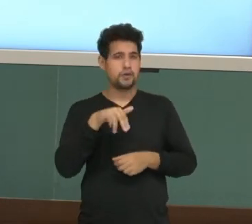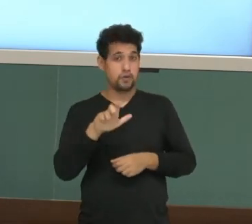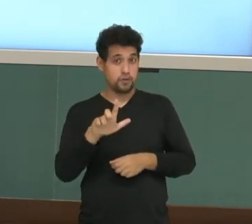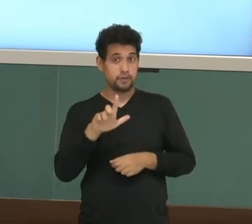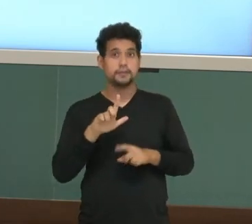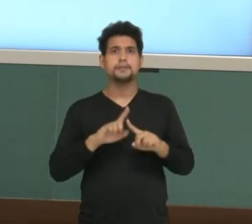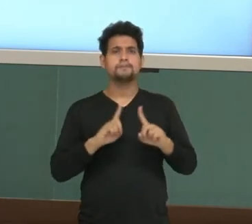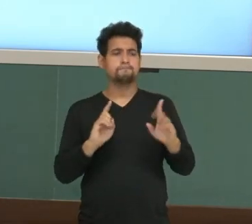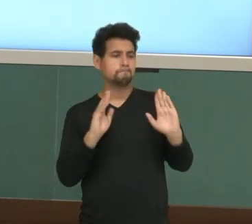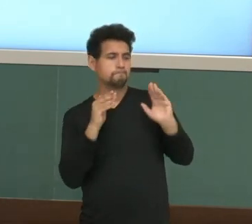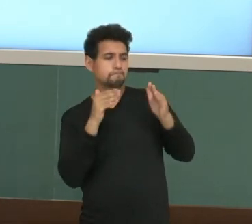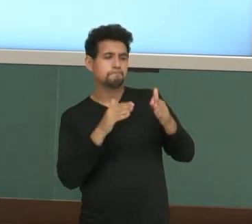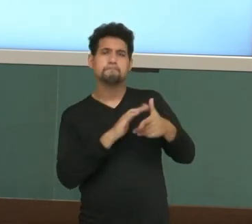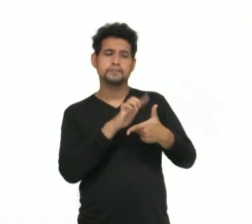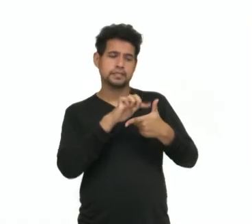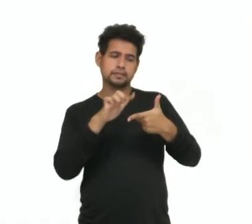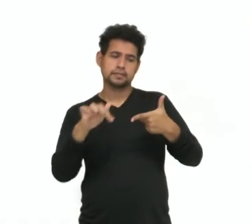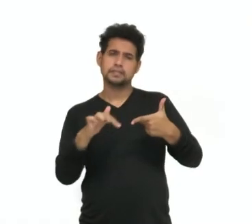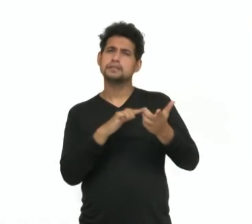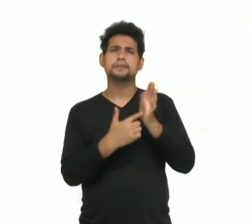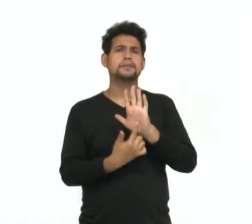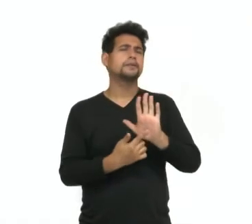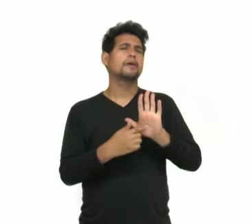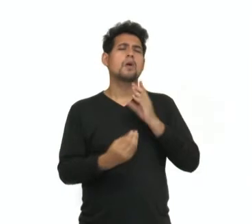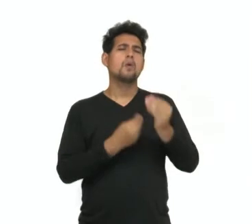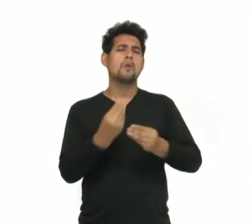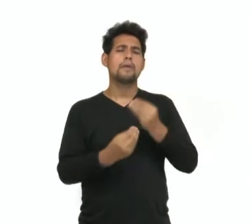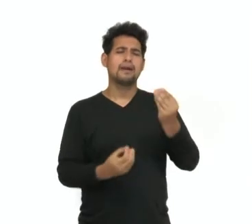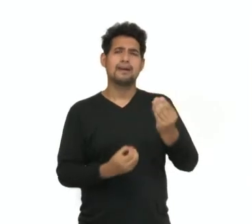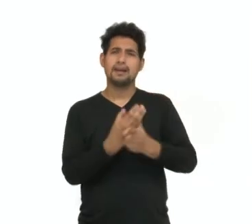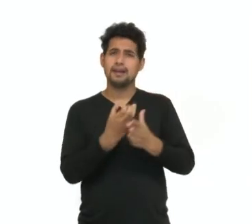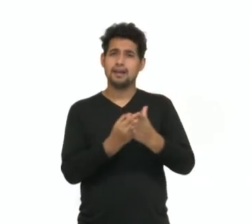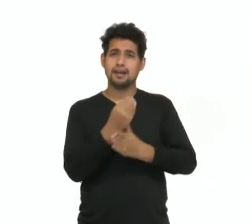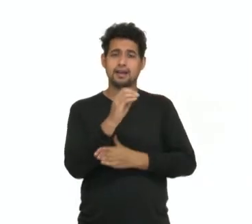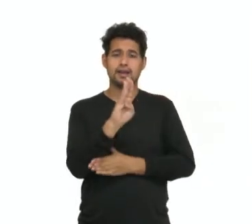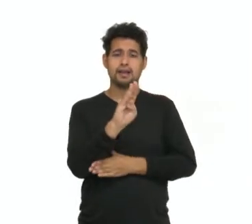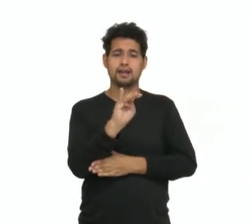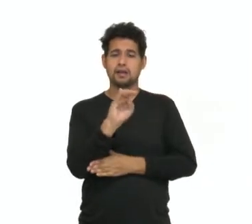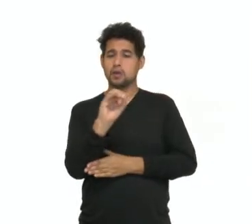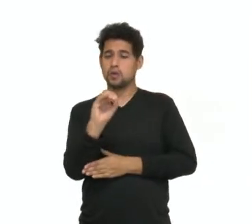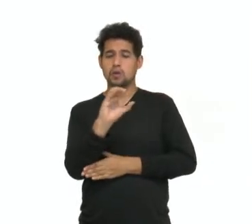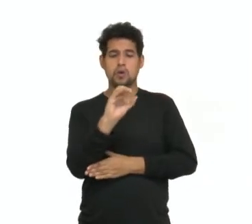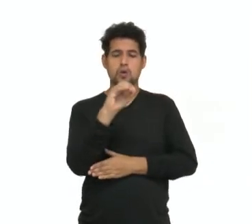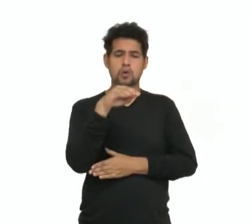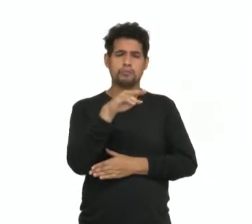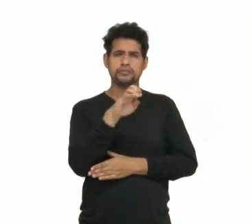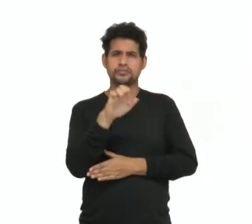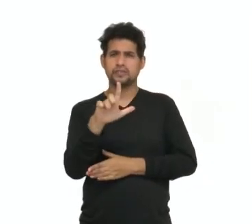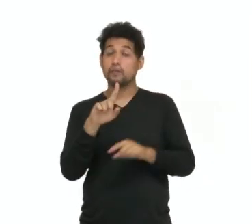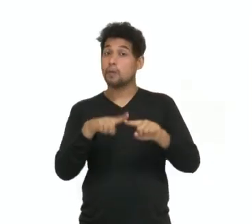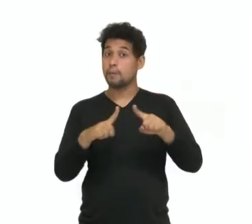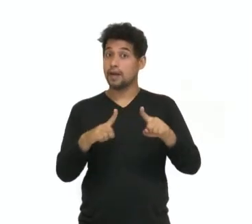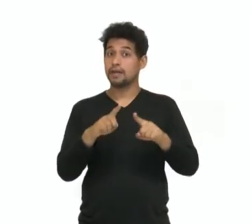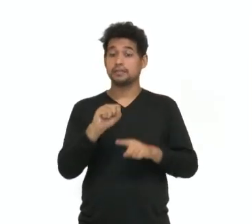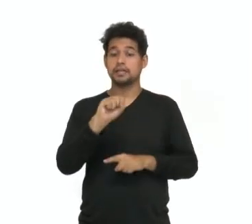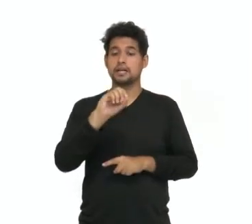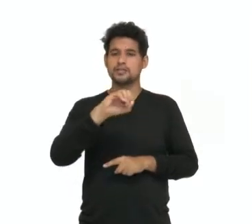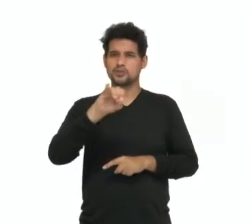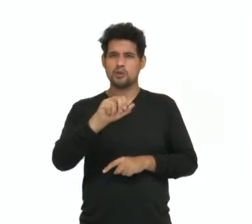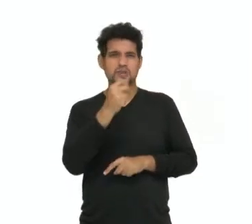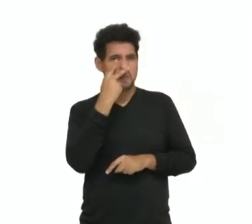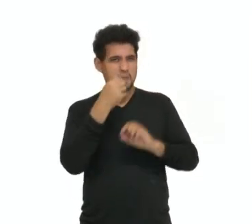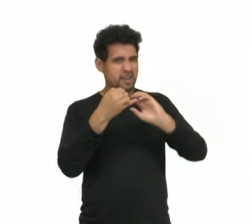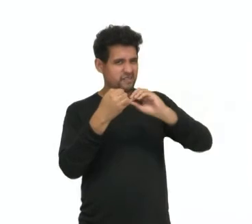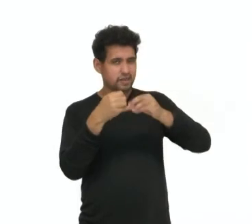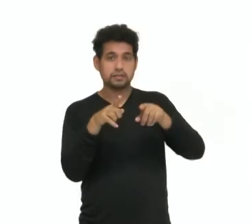esse infográfico mostra aqui como são produzidos os biocombustíveis. E a soja, por sua vez, o óleo da soja